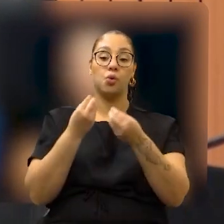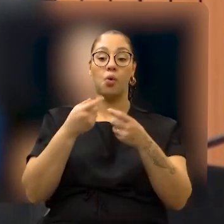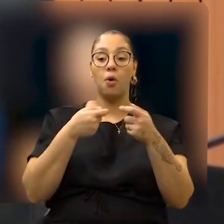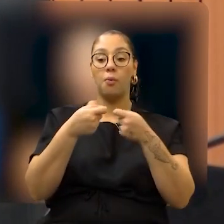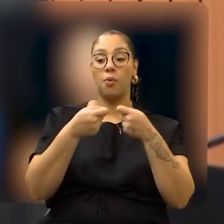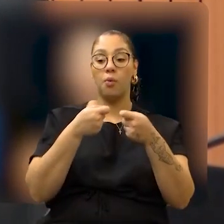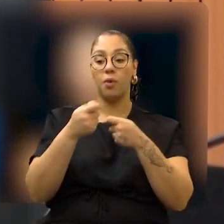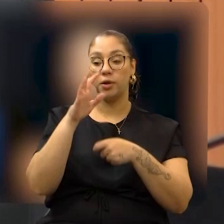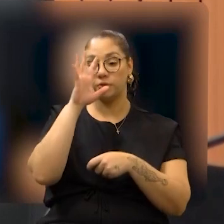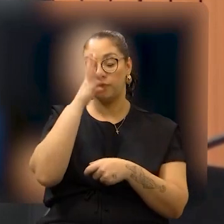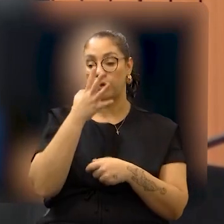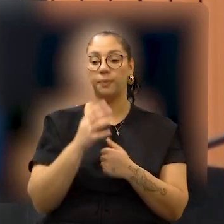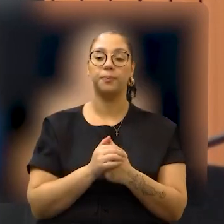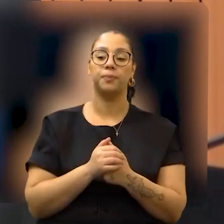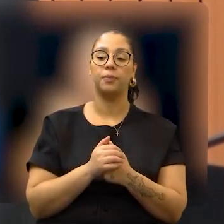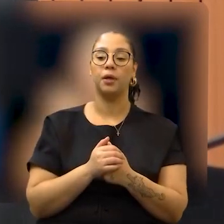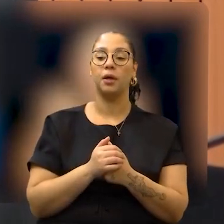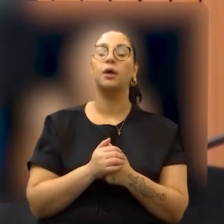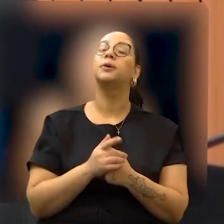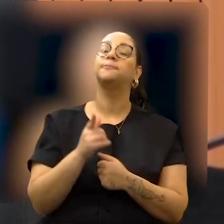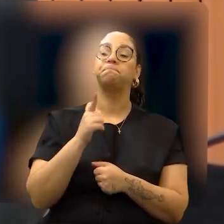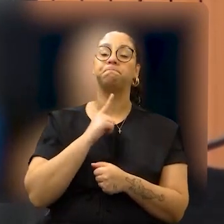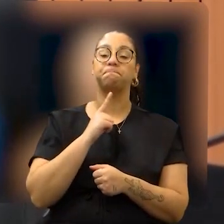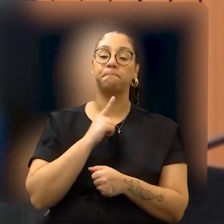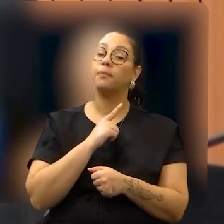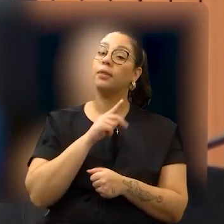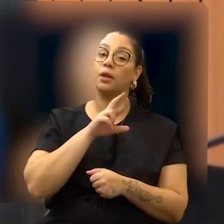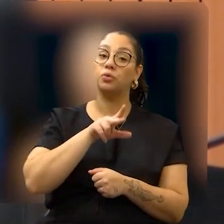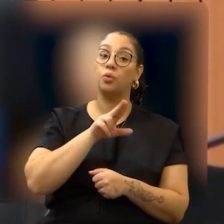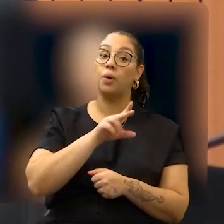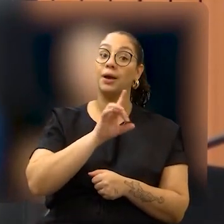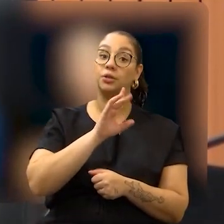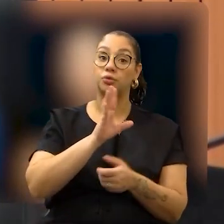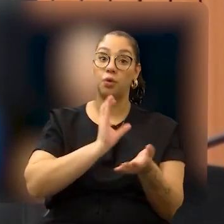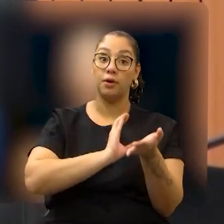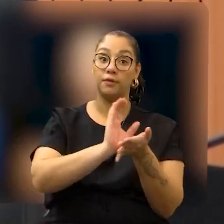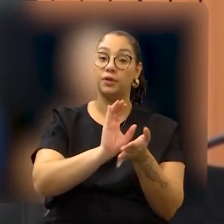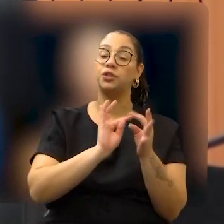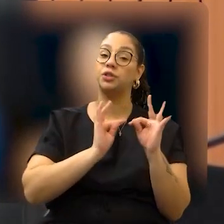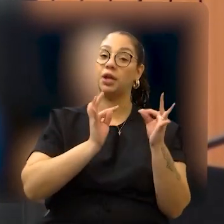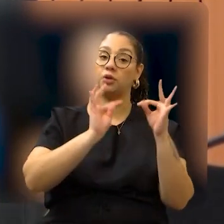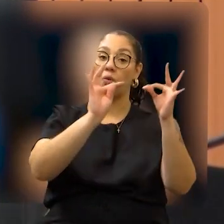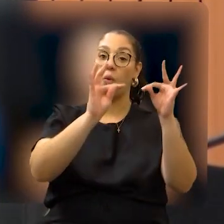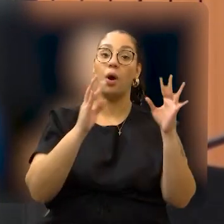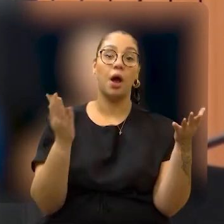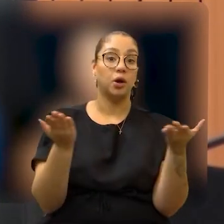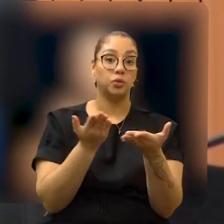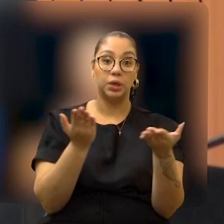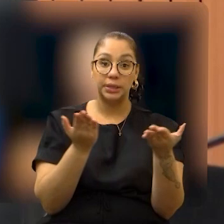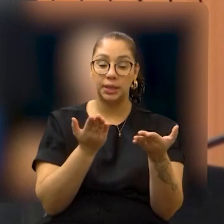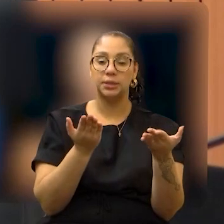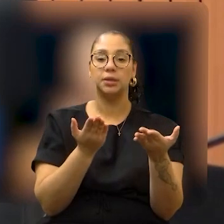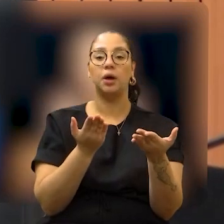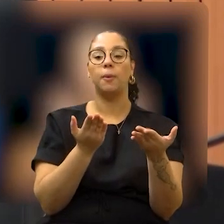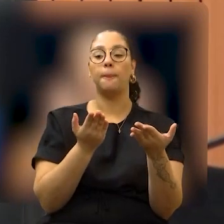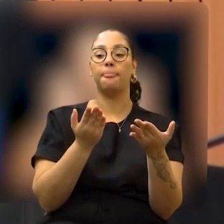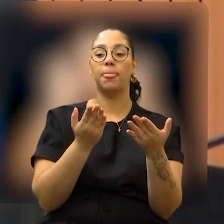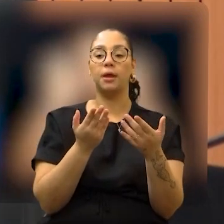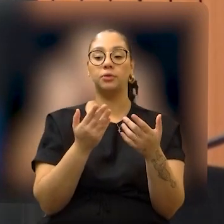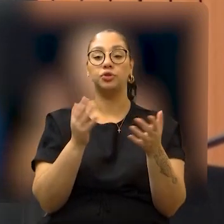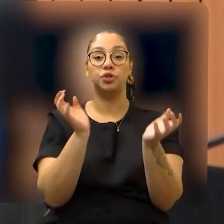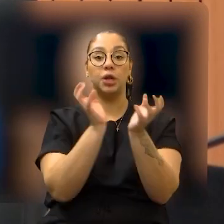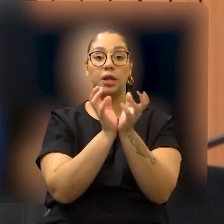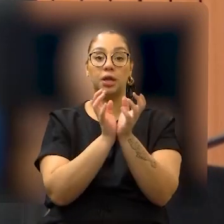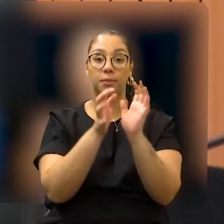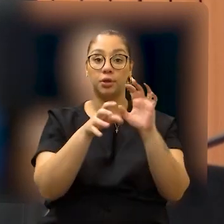pontos sobre como lidar com a questão. E algumas delas incluem não só investir em tecnologia, atualização